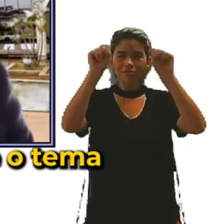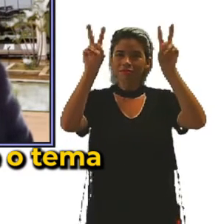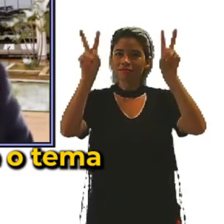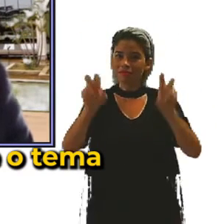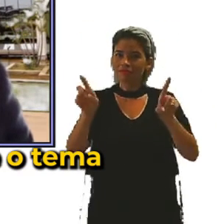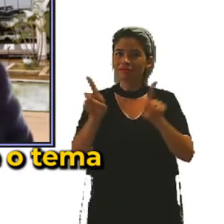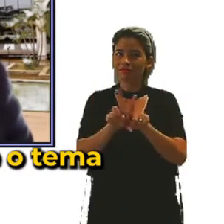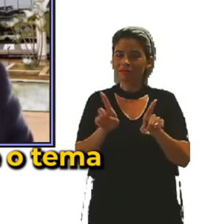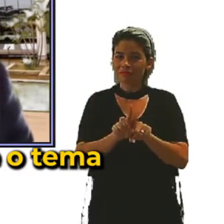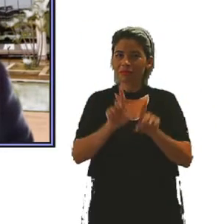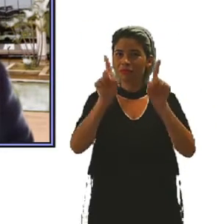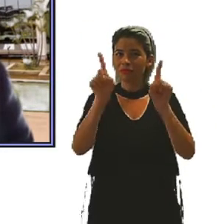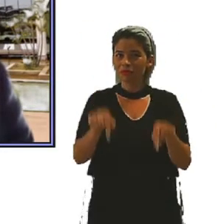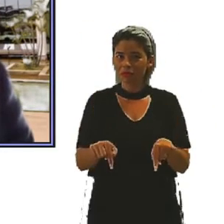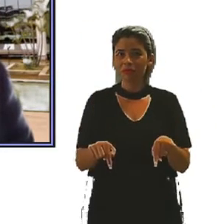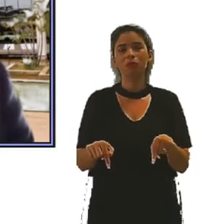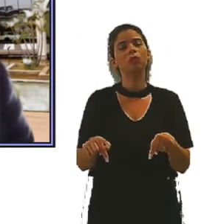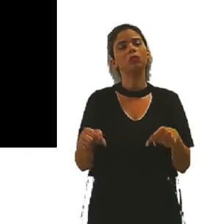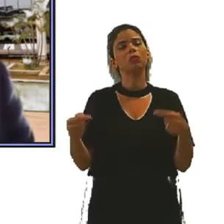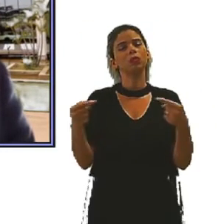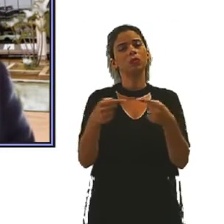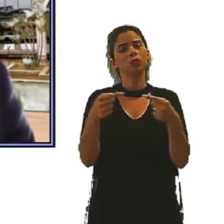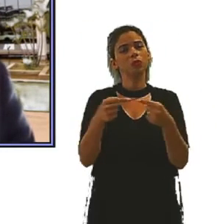e também sobre